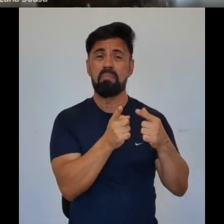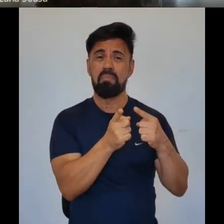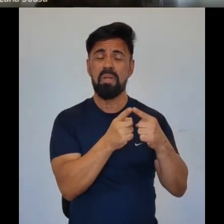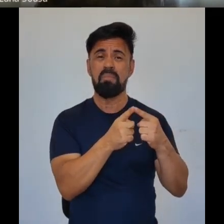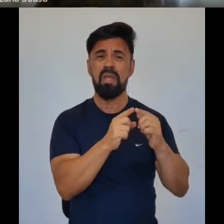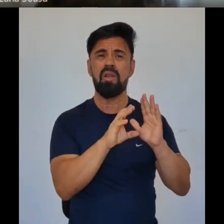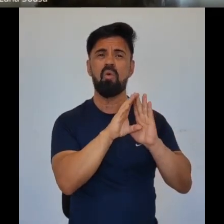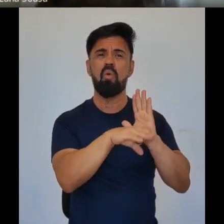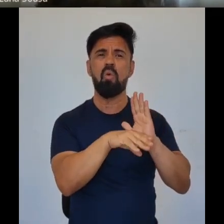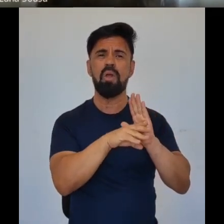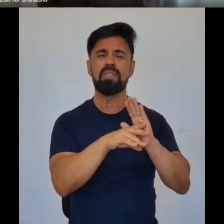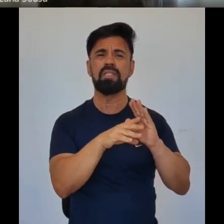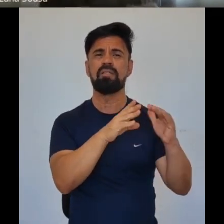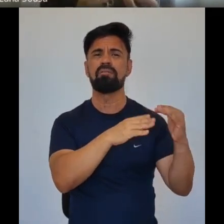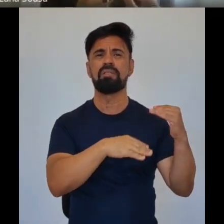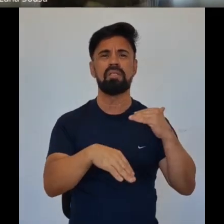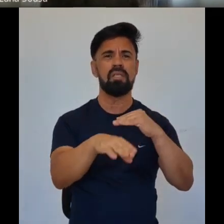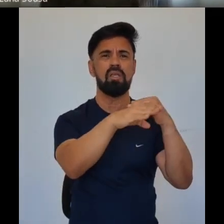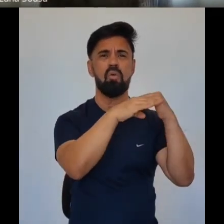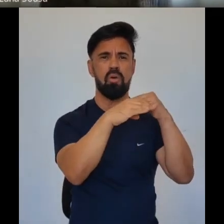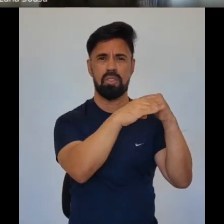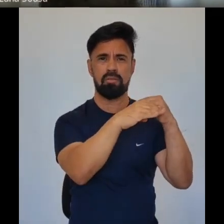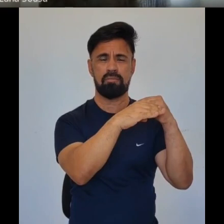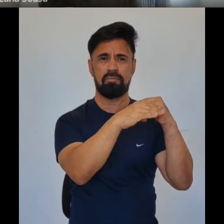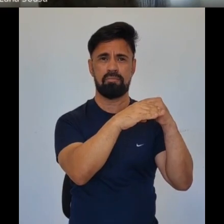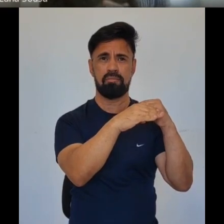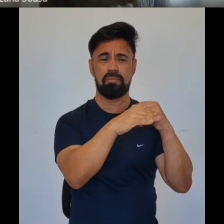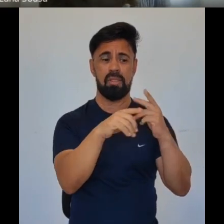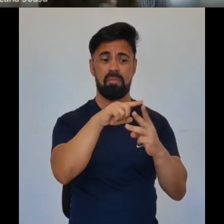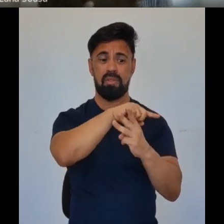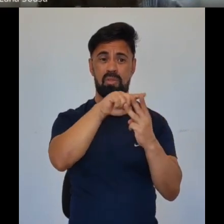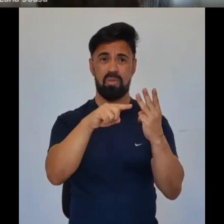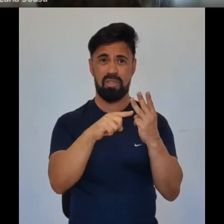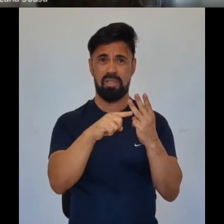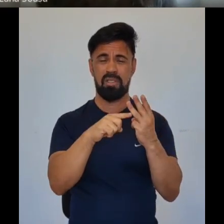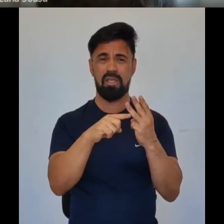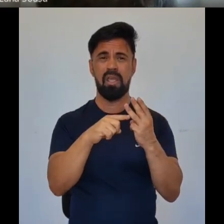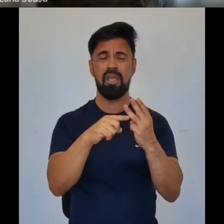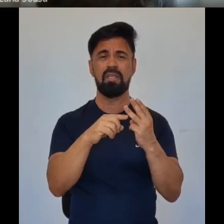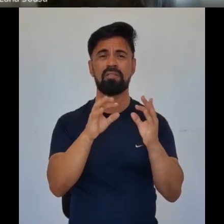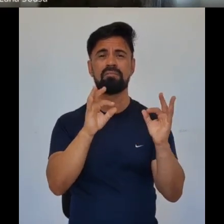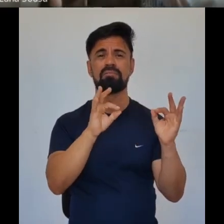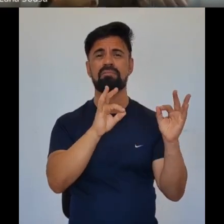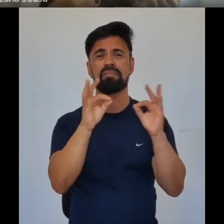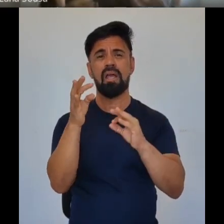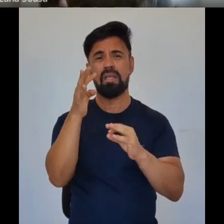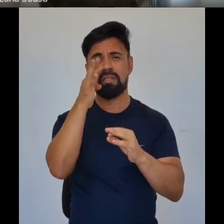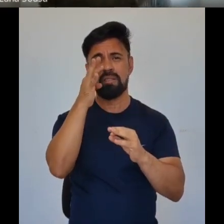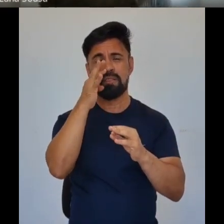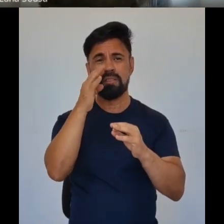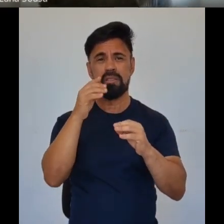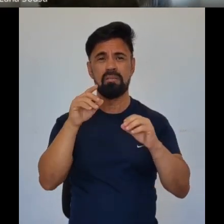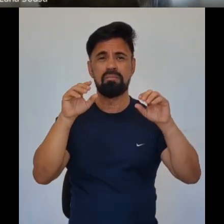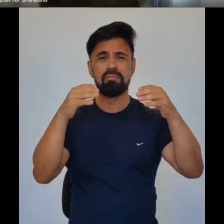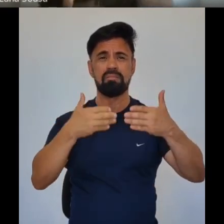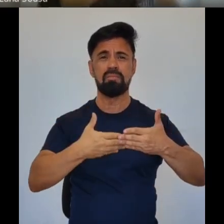conceito de igualdade. Nós temos 3 pessoas assistindo a um jogo de beisebol por detrás de um